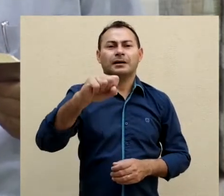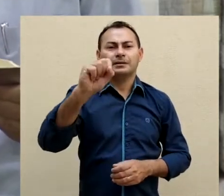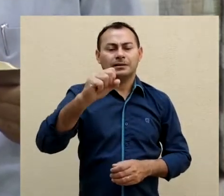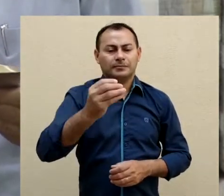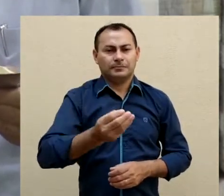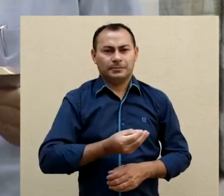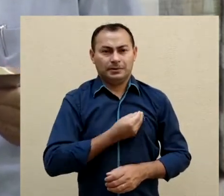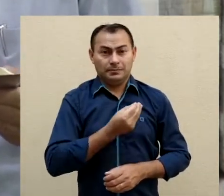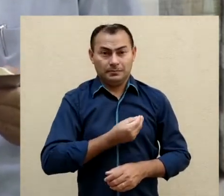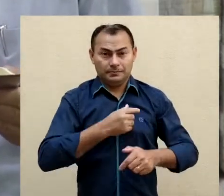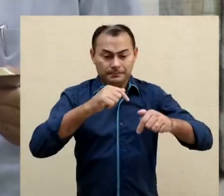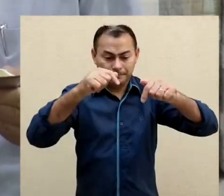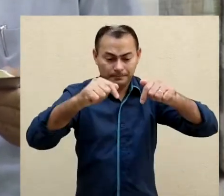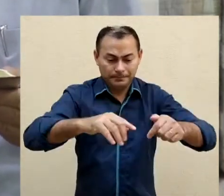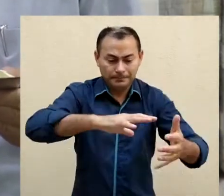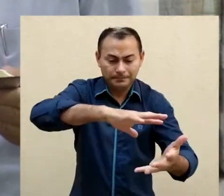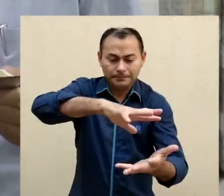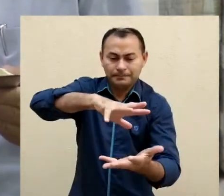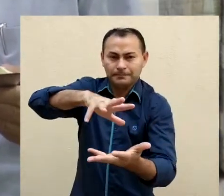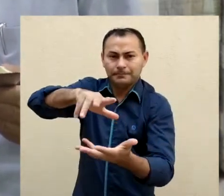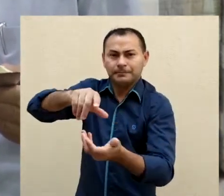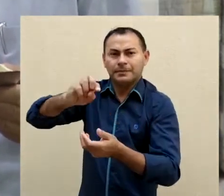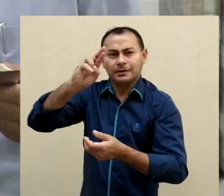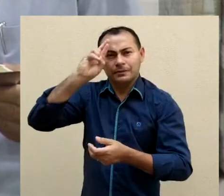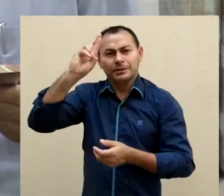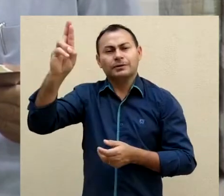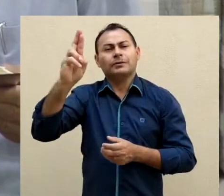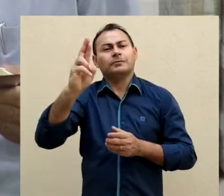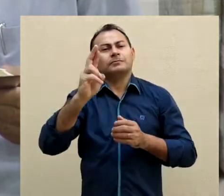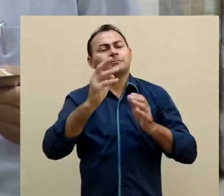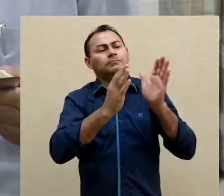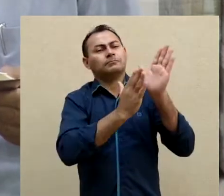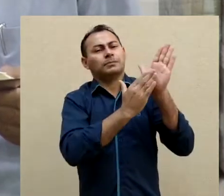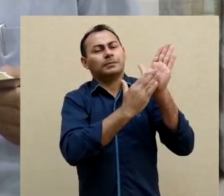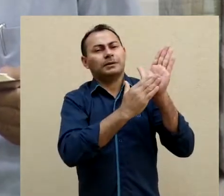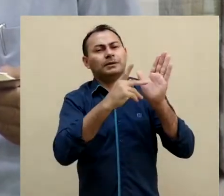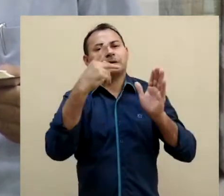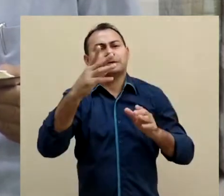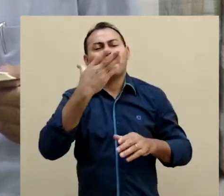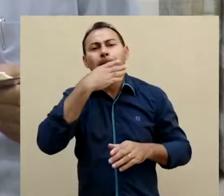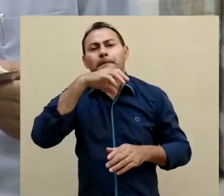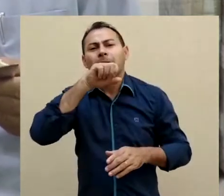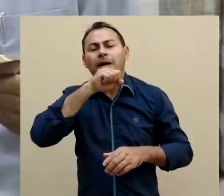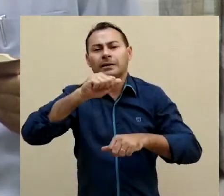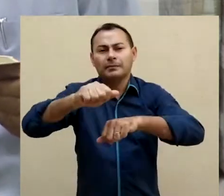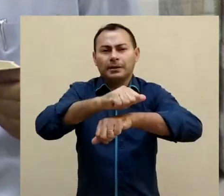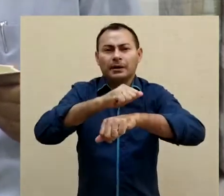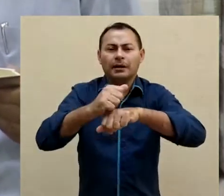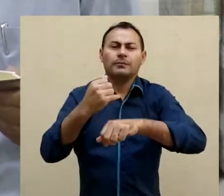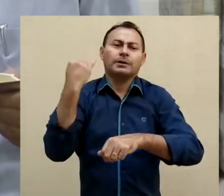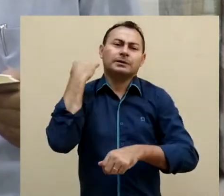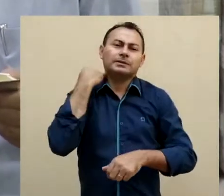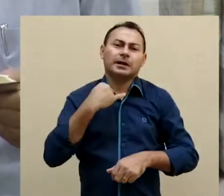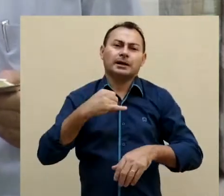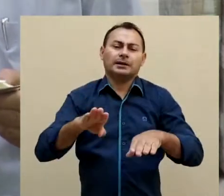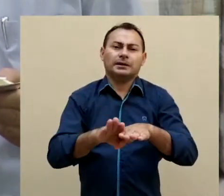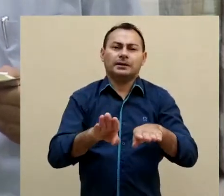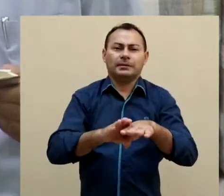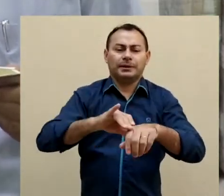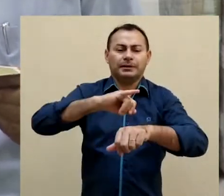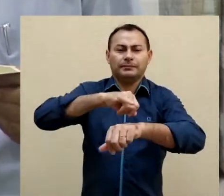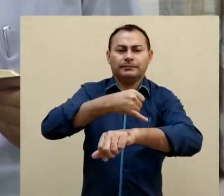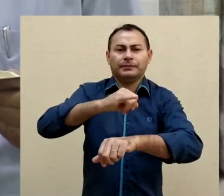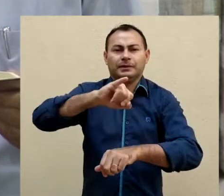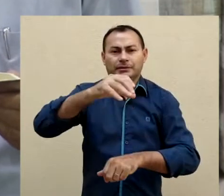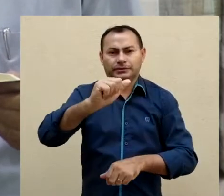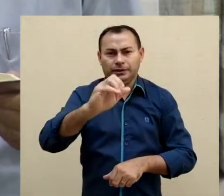Assim habites na terra que o Senhor jurou dar a teus pais Abraão, Isaque e Jacó, e também